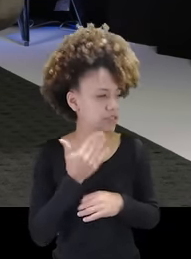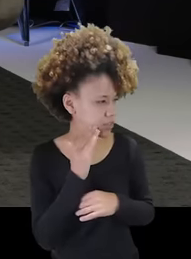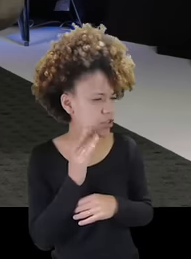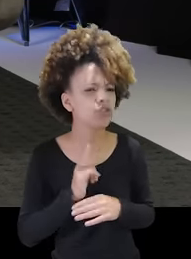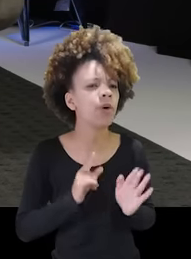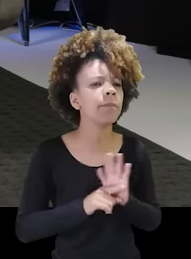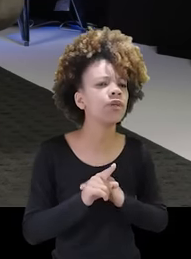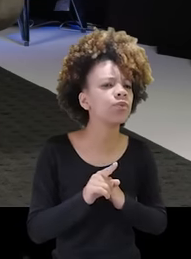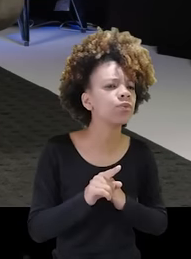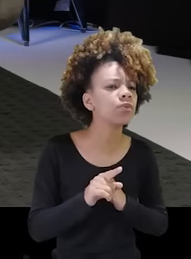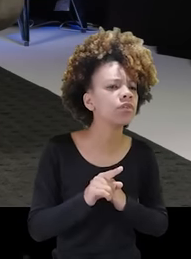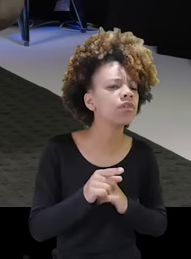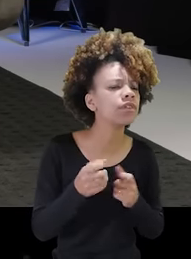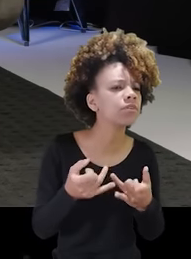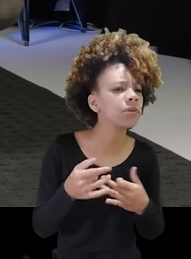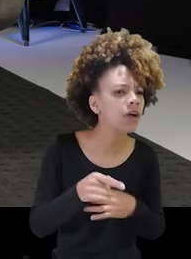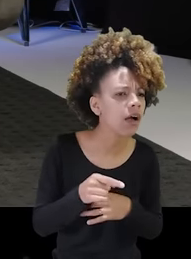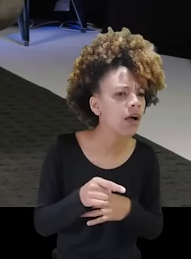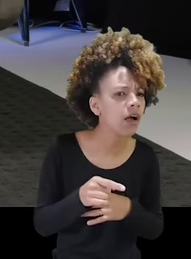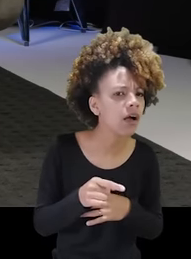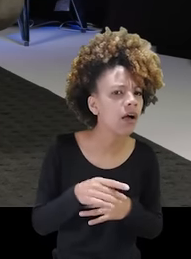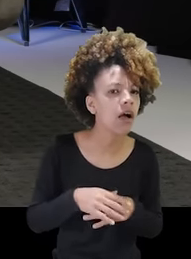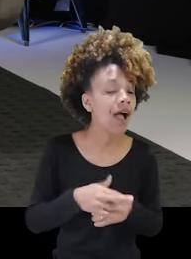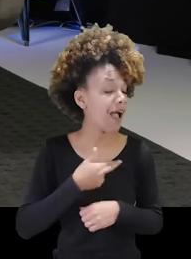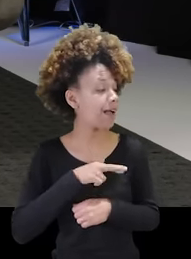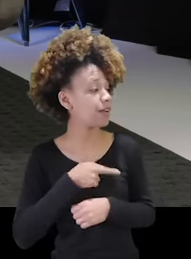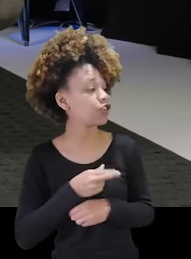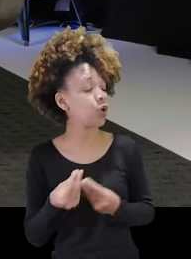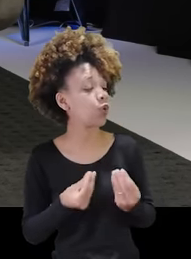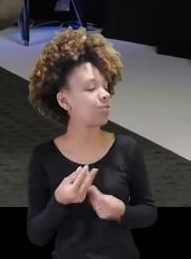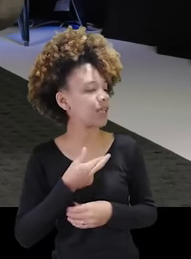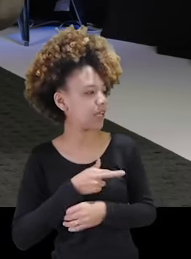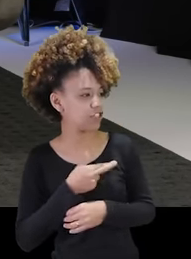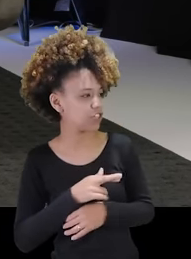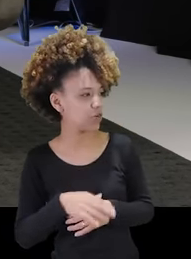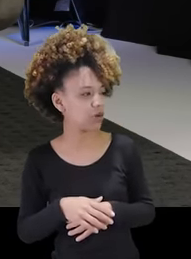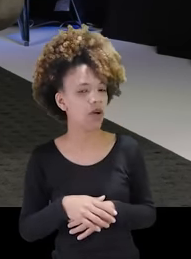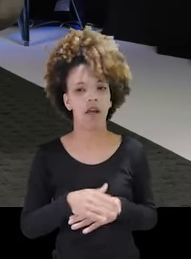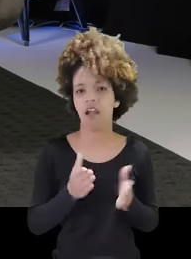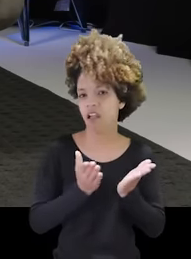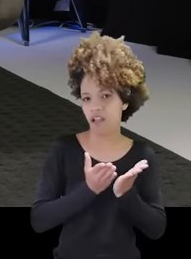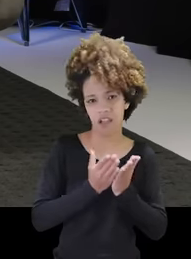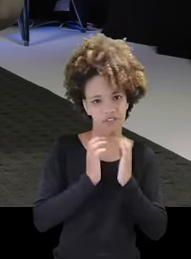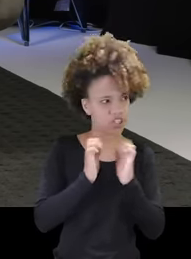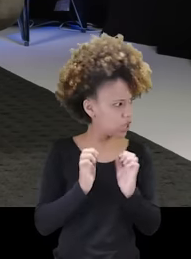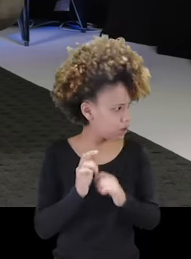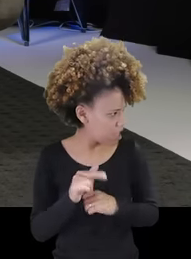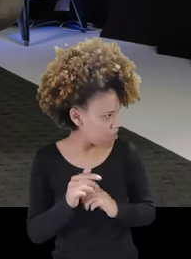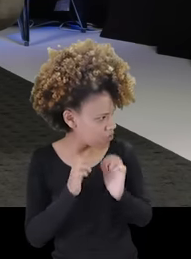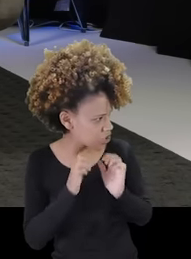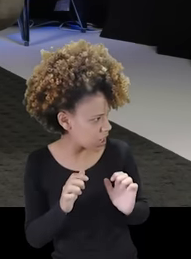uma pergunta né se fala do sobre a religião como é que a religião lá tem uma religião do